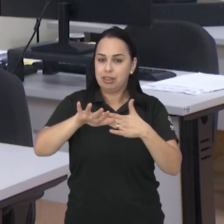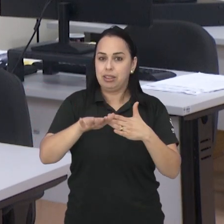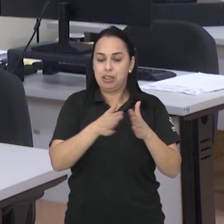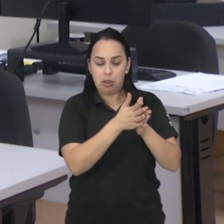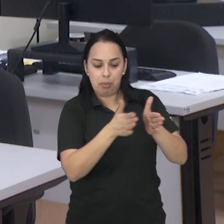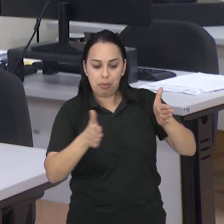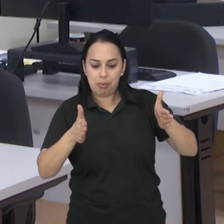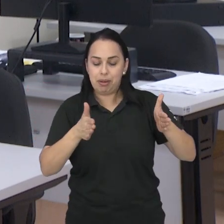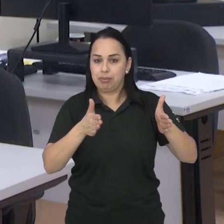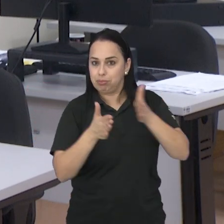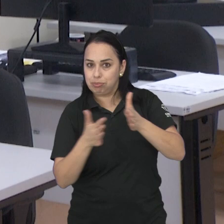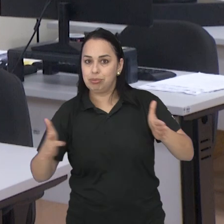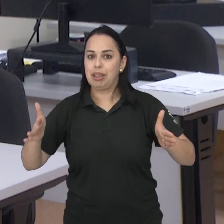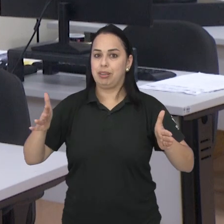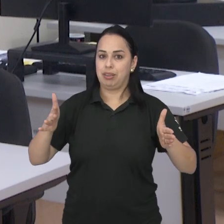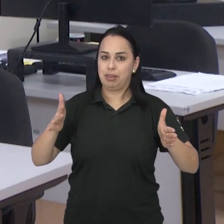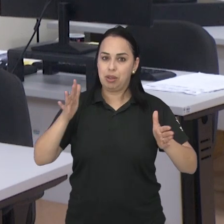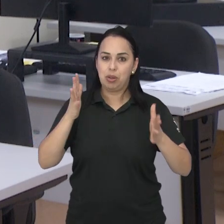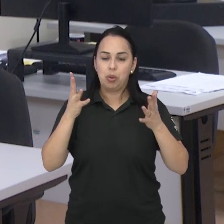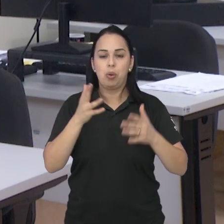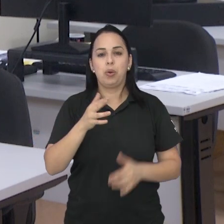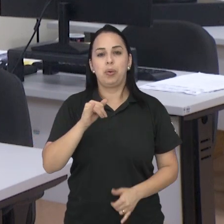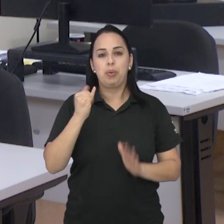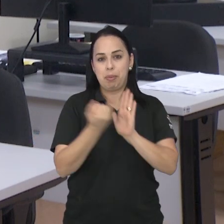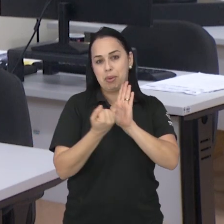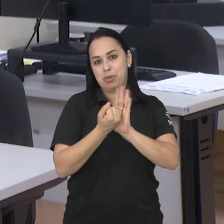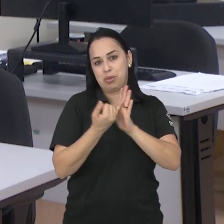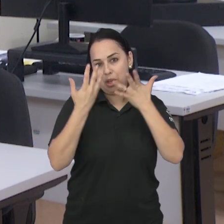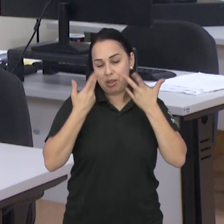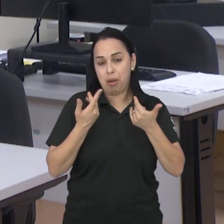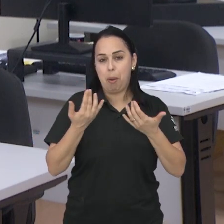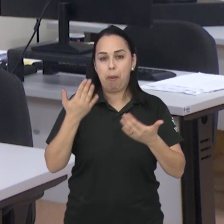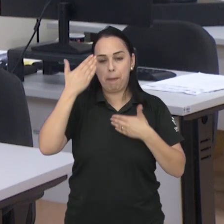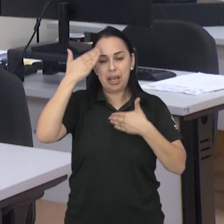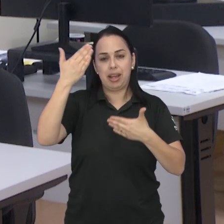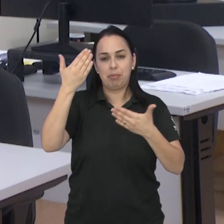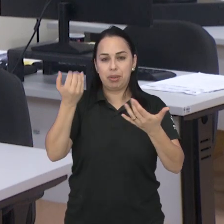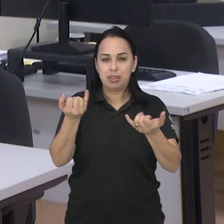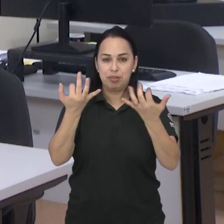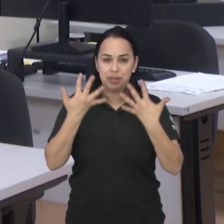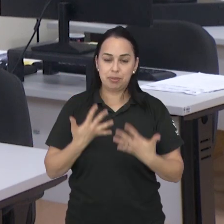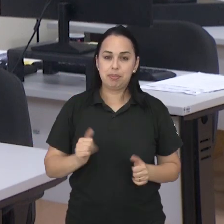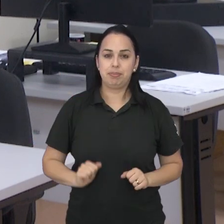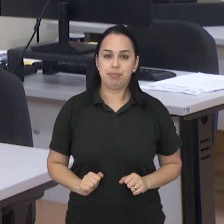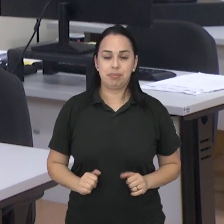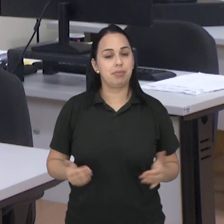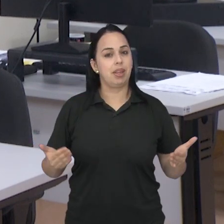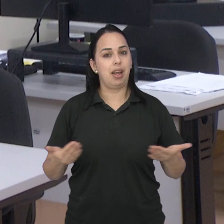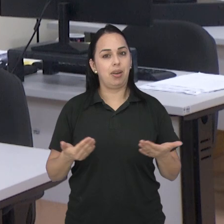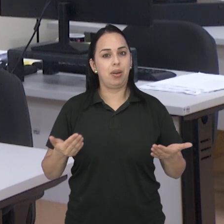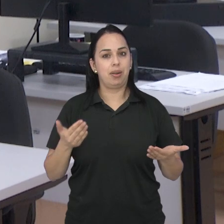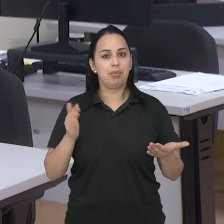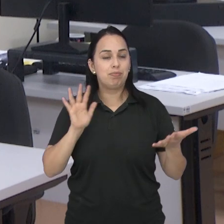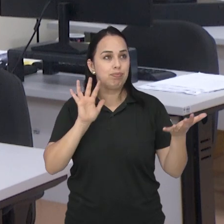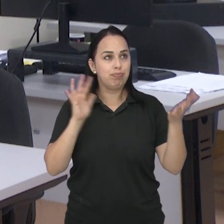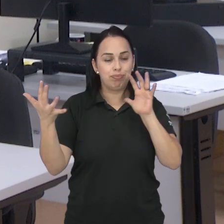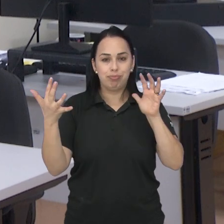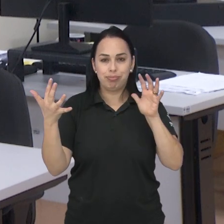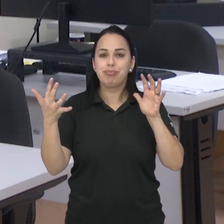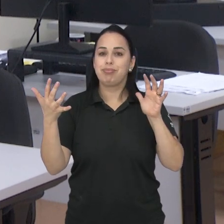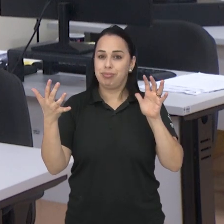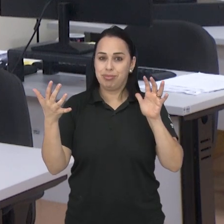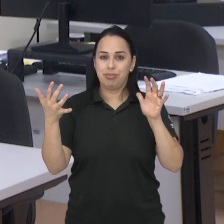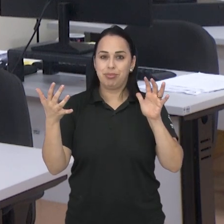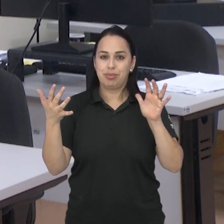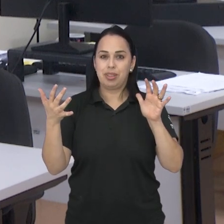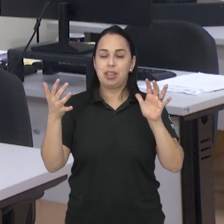aí, não perder os prazos para fazer a declaração do imposto de renda. Muito obrigado pelas informações, Vicky. Agora a gente vai dar uma olhada